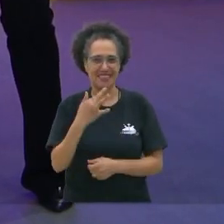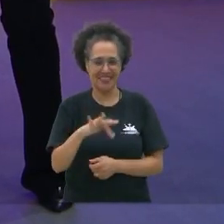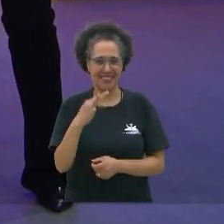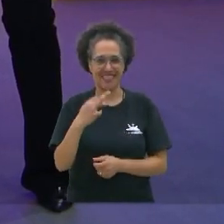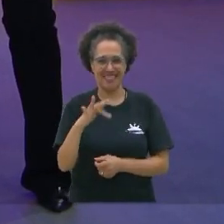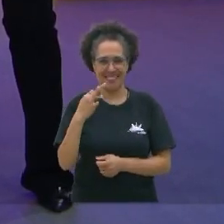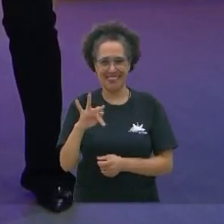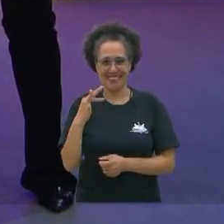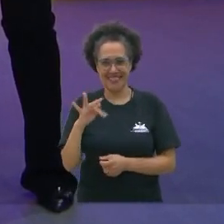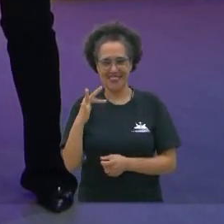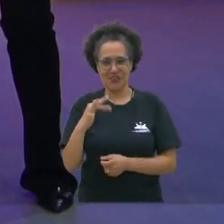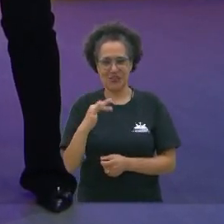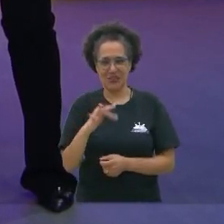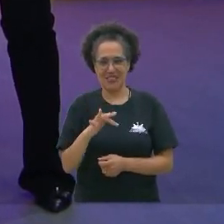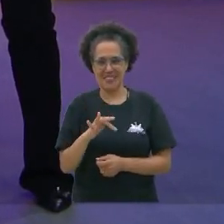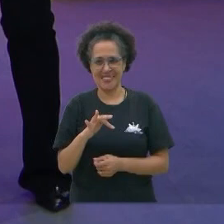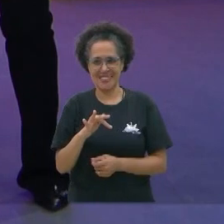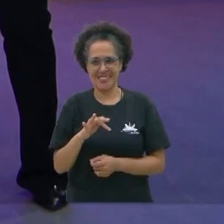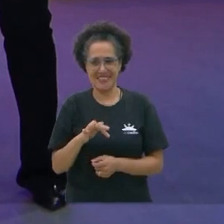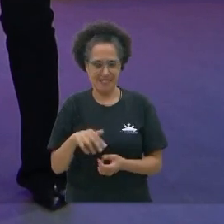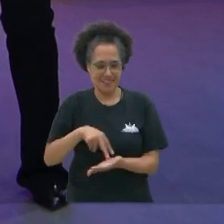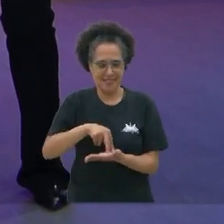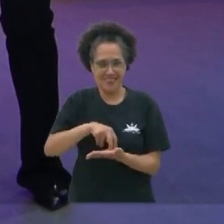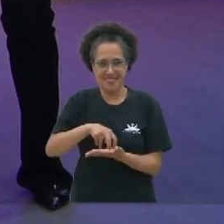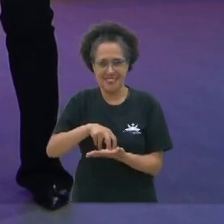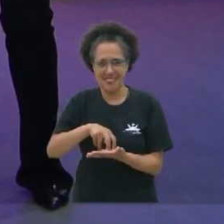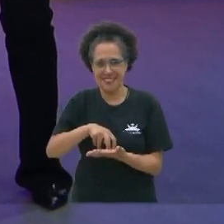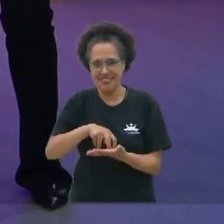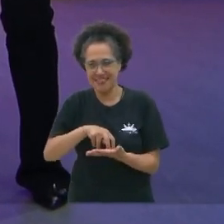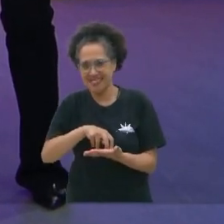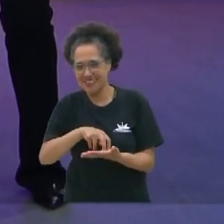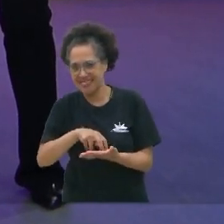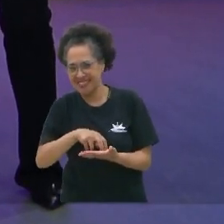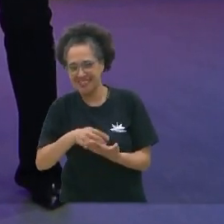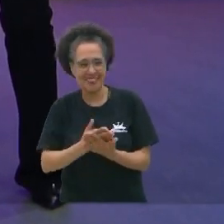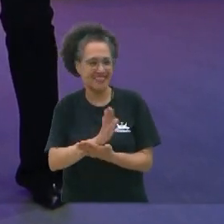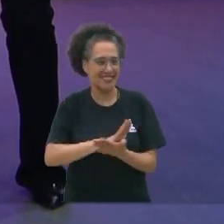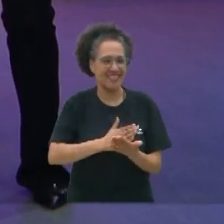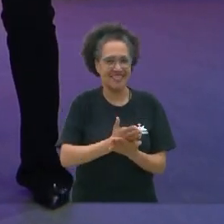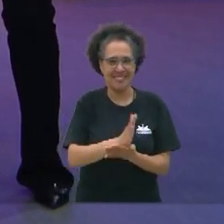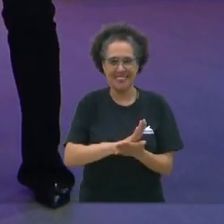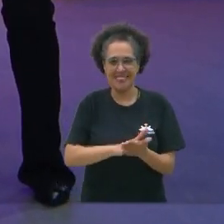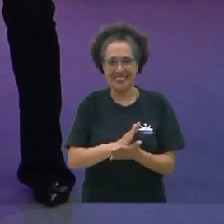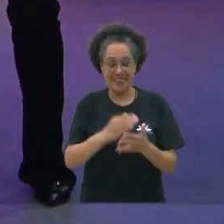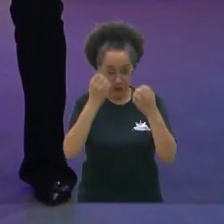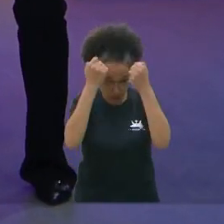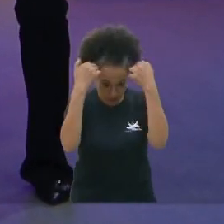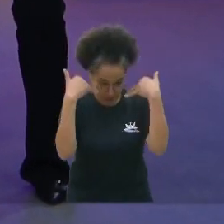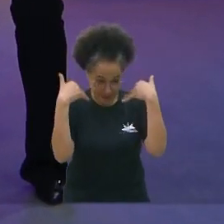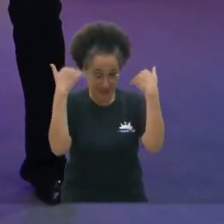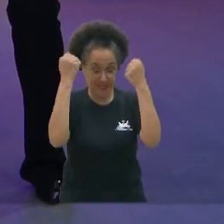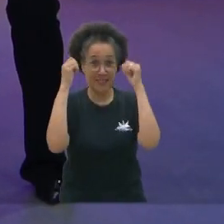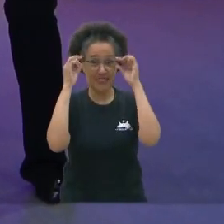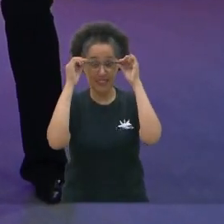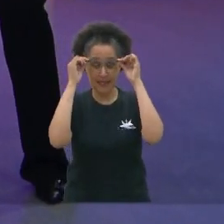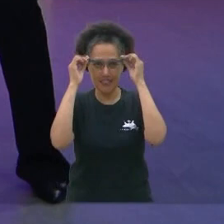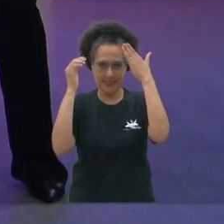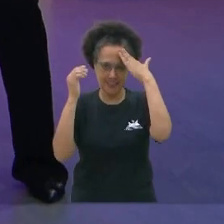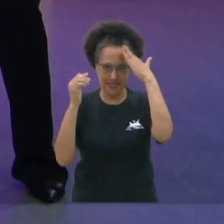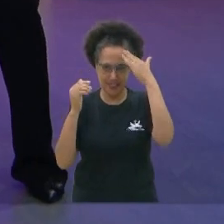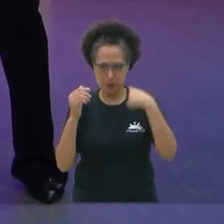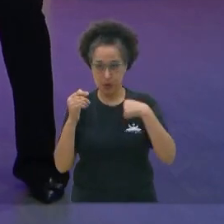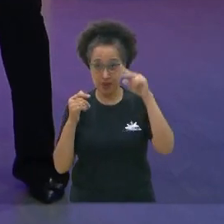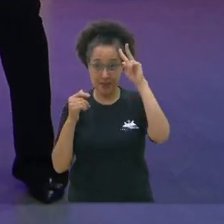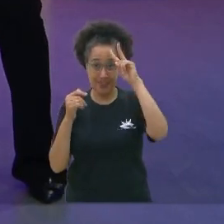Né? Não dói? Começa a tremer assim, ó. Dá uma angústia na gente, né? Uma suadeira. Você sabe o que eu tava